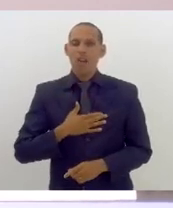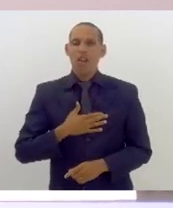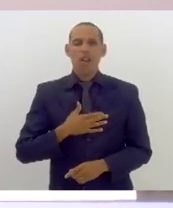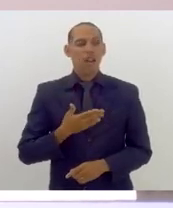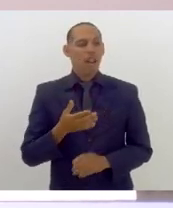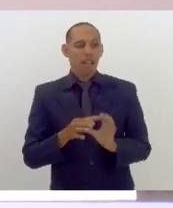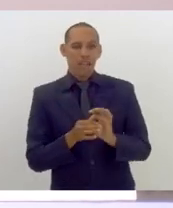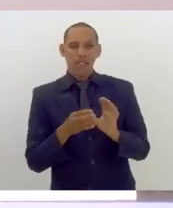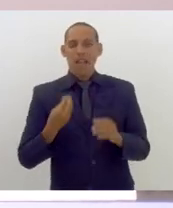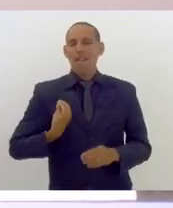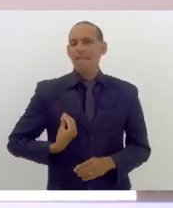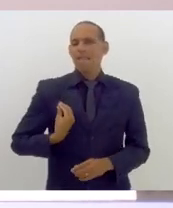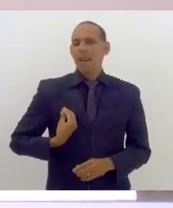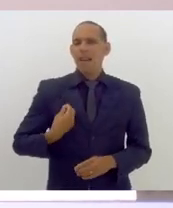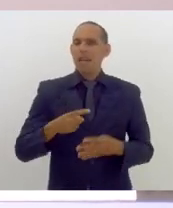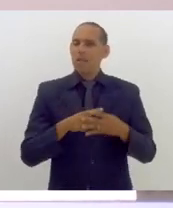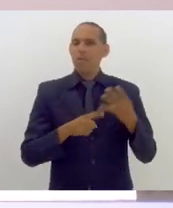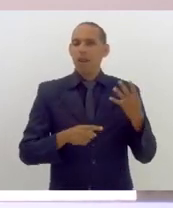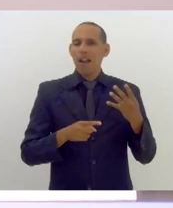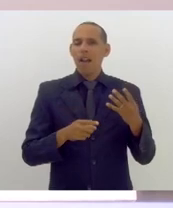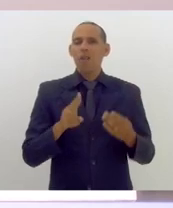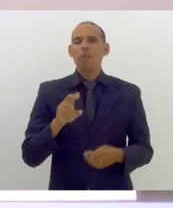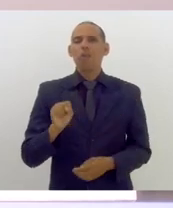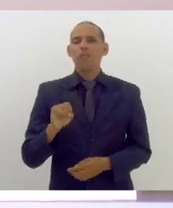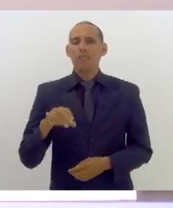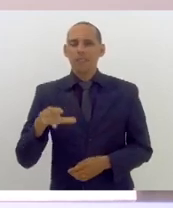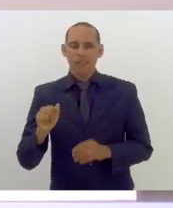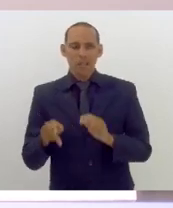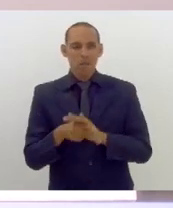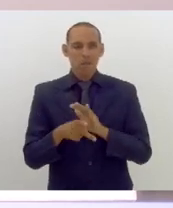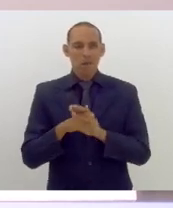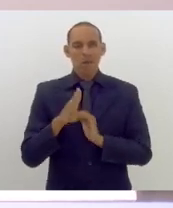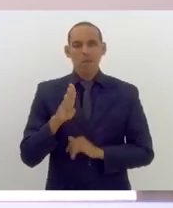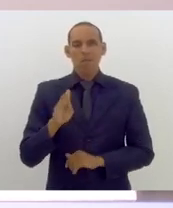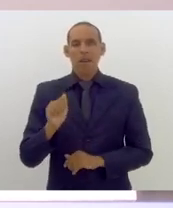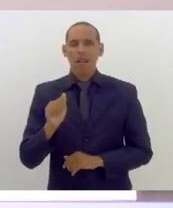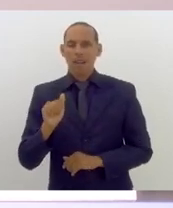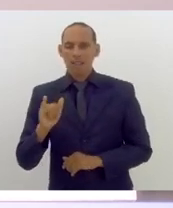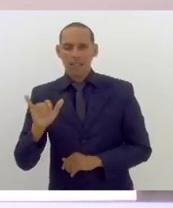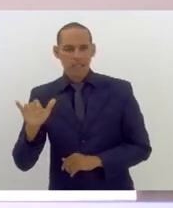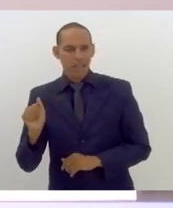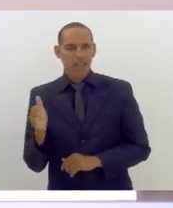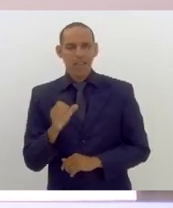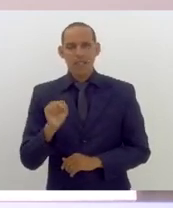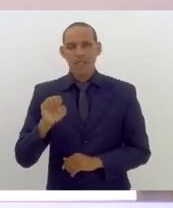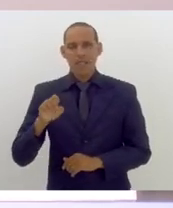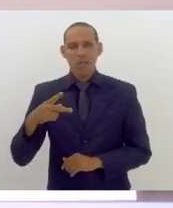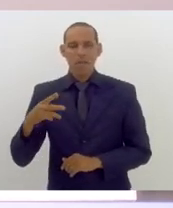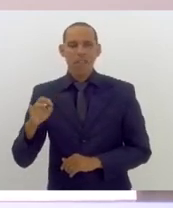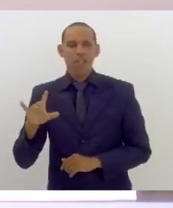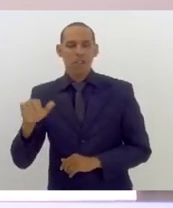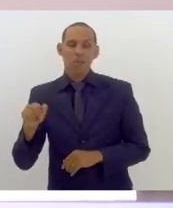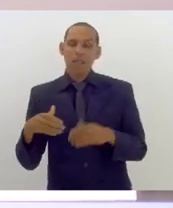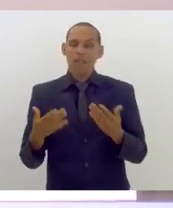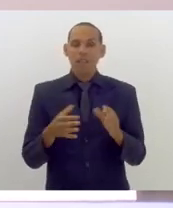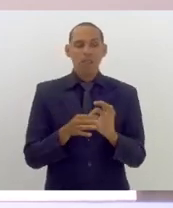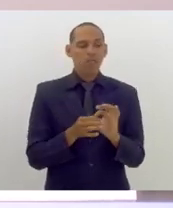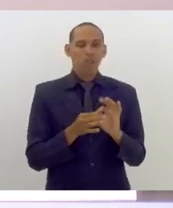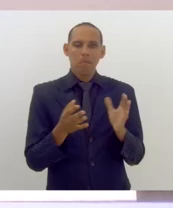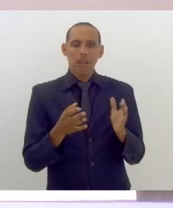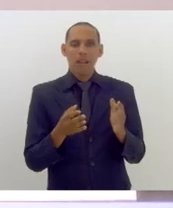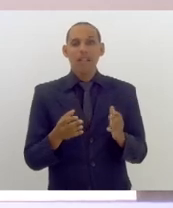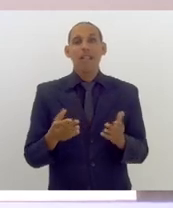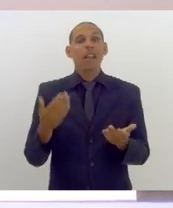das quatro das quatro Sepetiba com essa liberação foi revogada a decisão